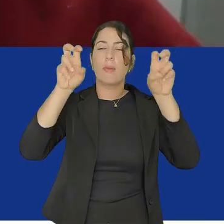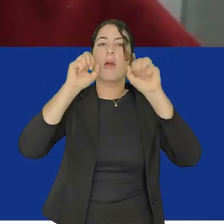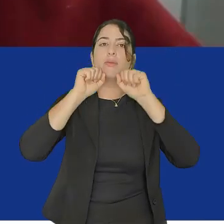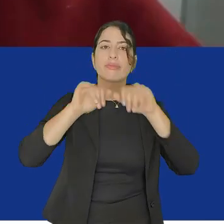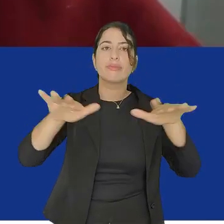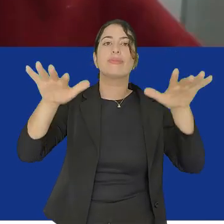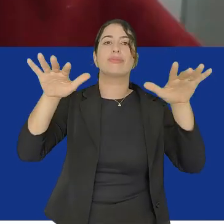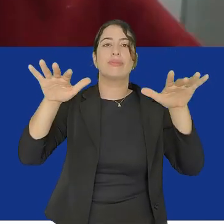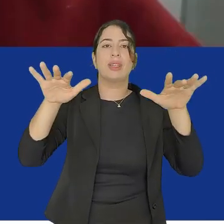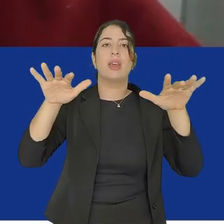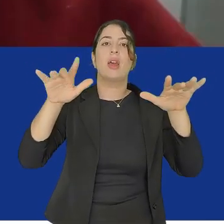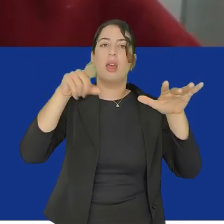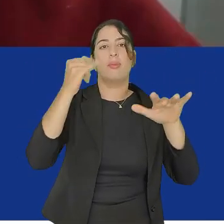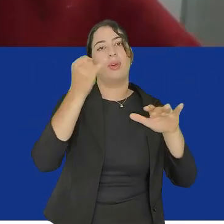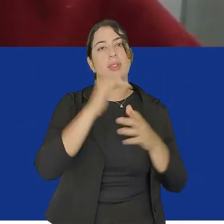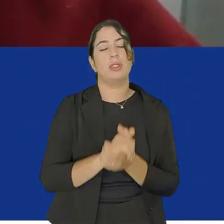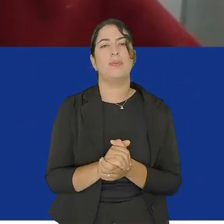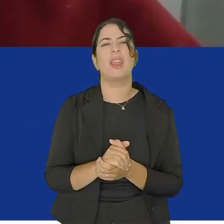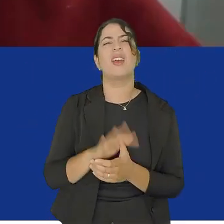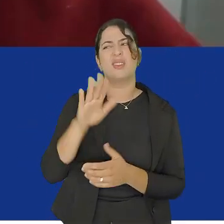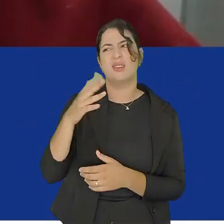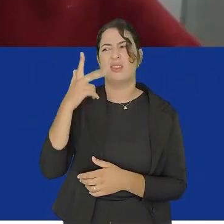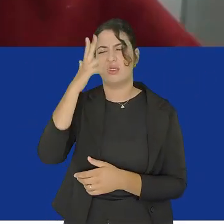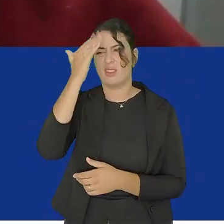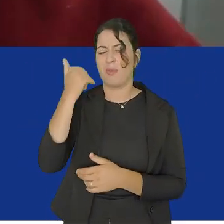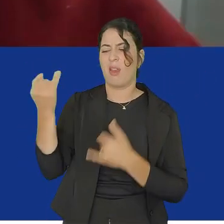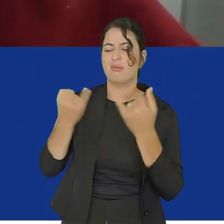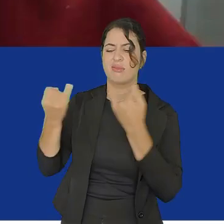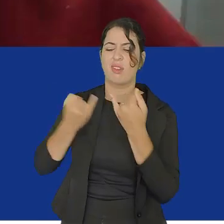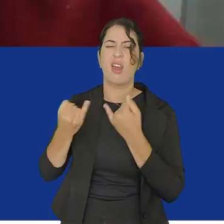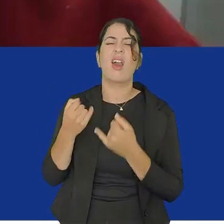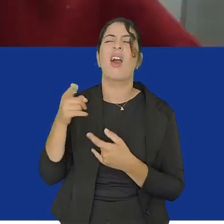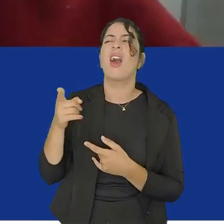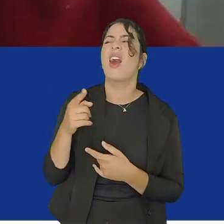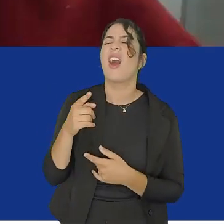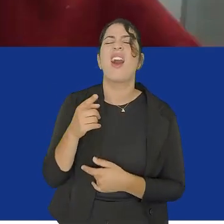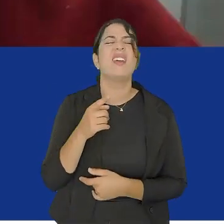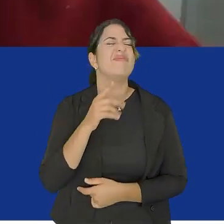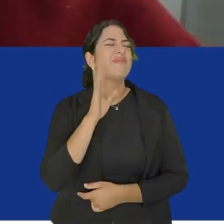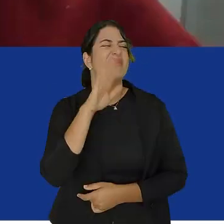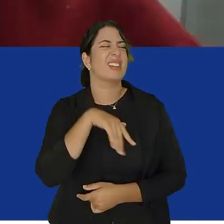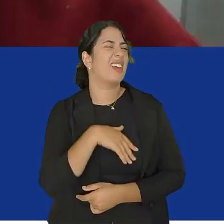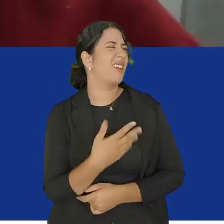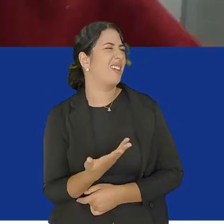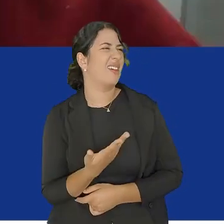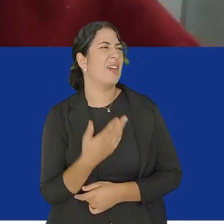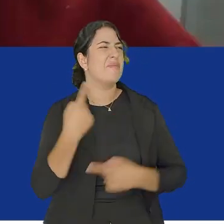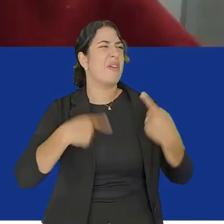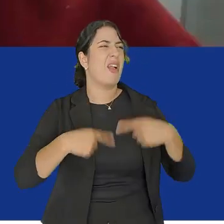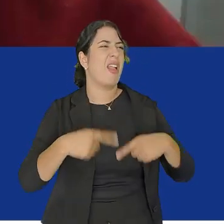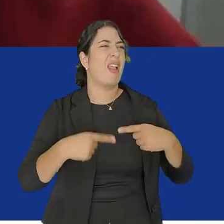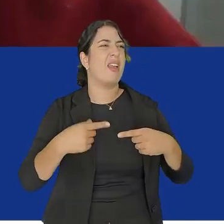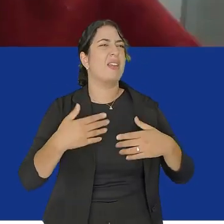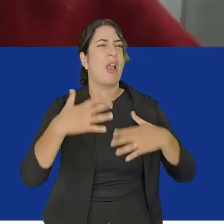muito, mas isso não dá em nada, não dá em nada, do que adianta, continua tendo assédio. Ter uma política não é garantia de que